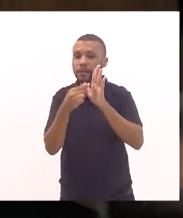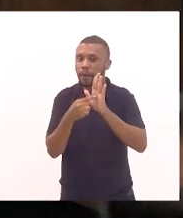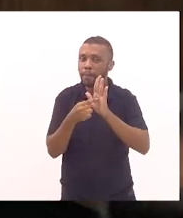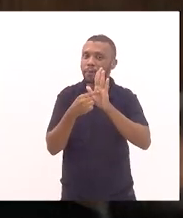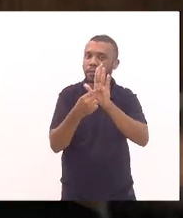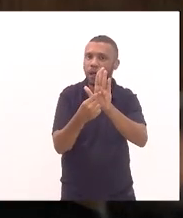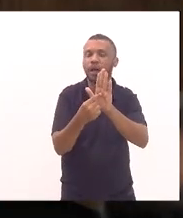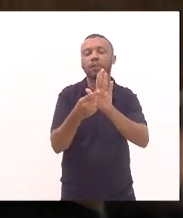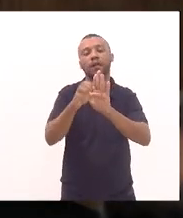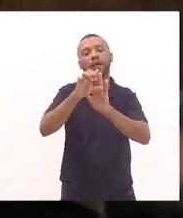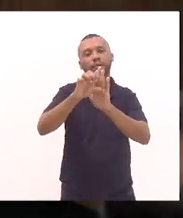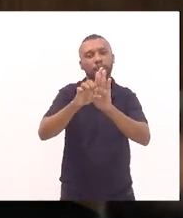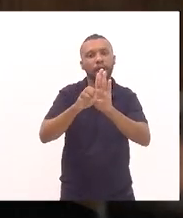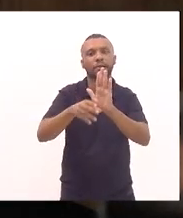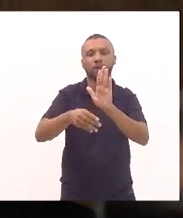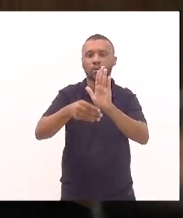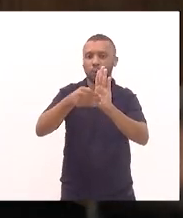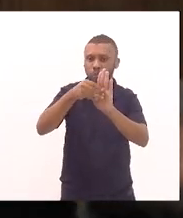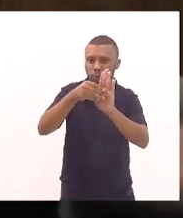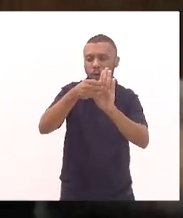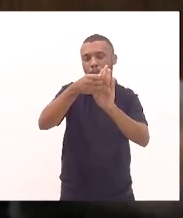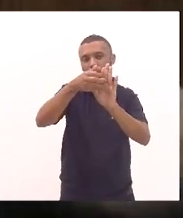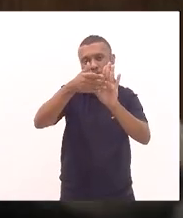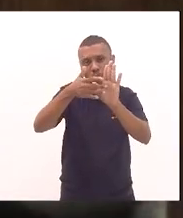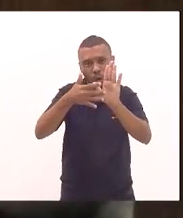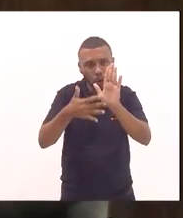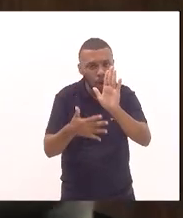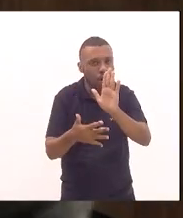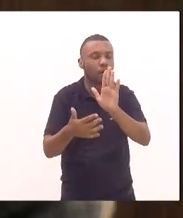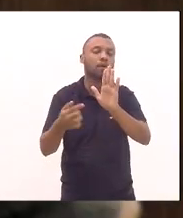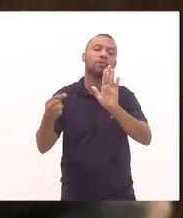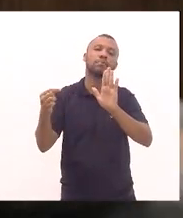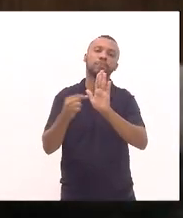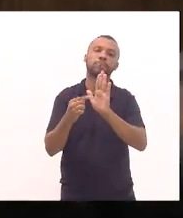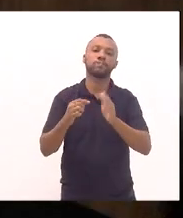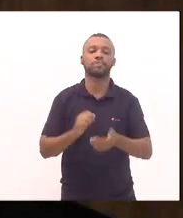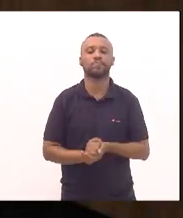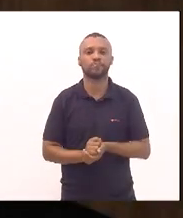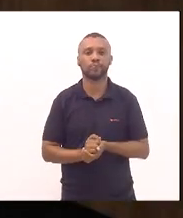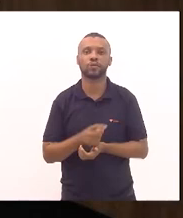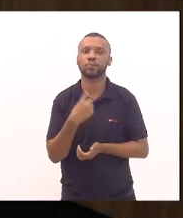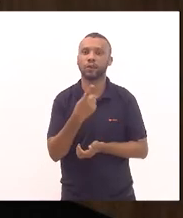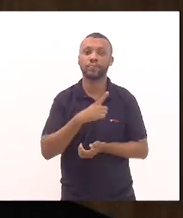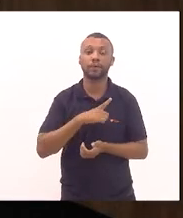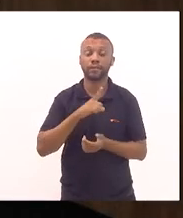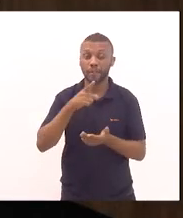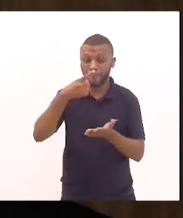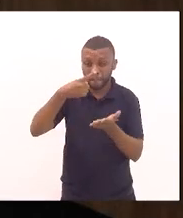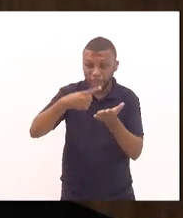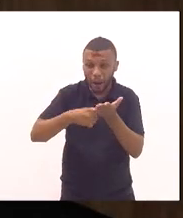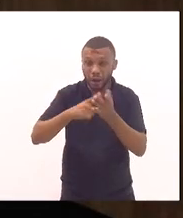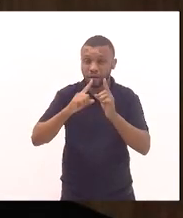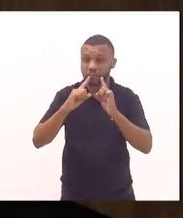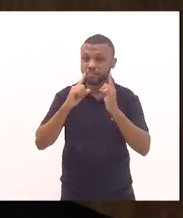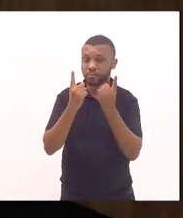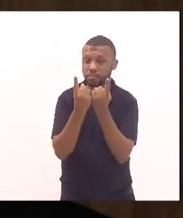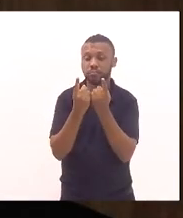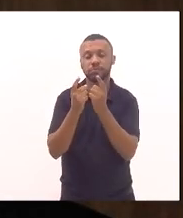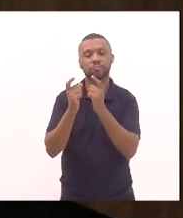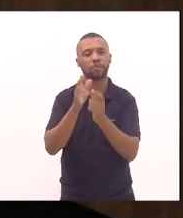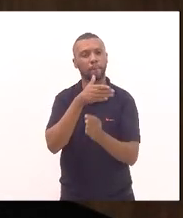apresentaram aqui as suas emendas, nós fizemos aqui mais de 3 audiências públicas.